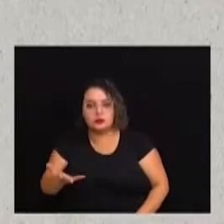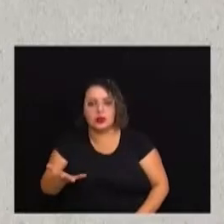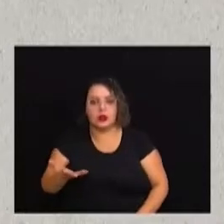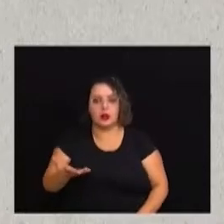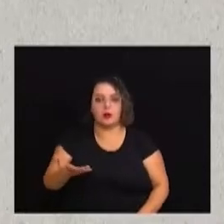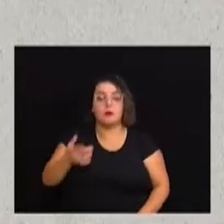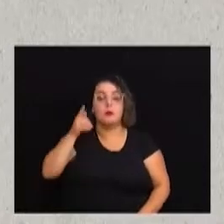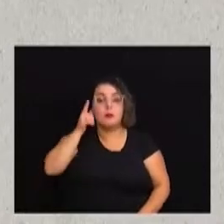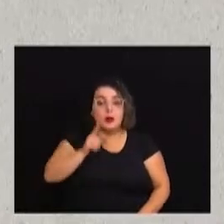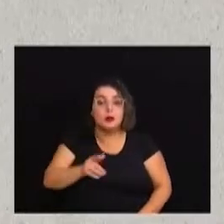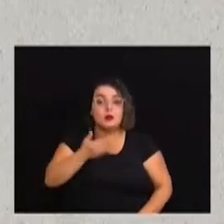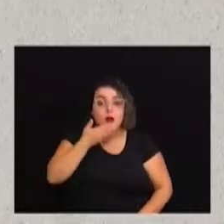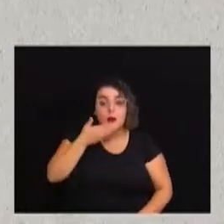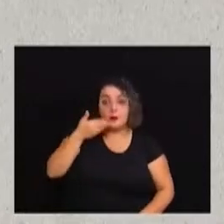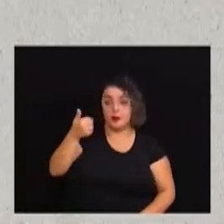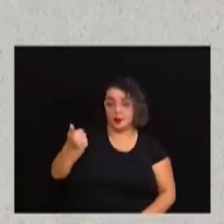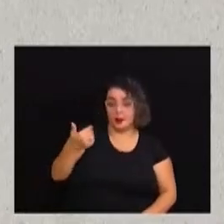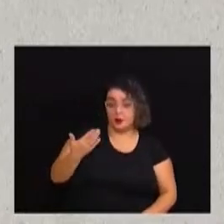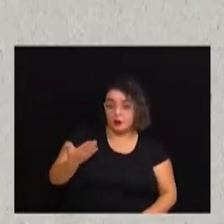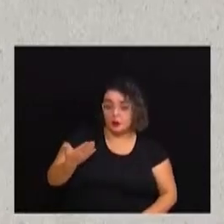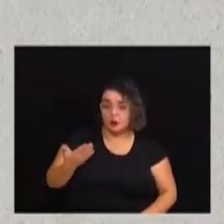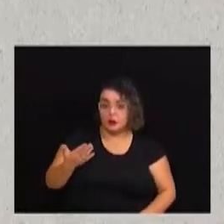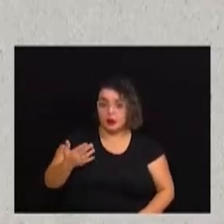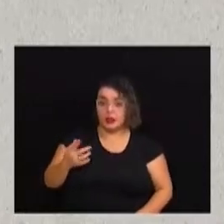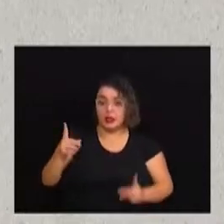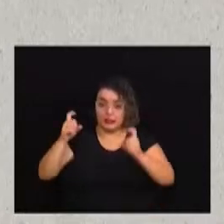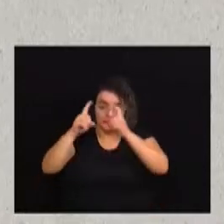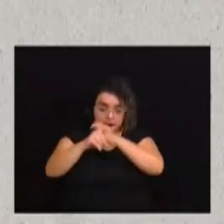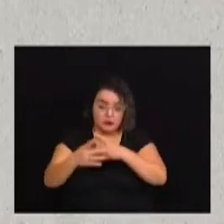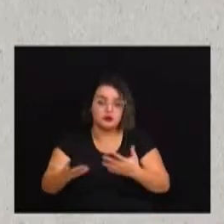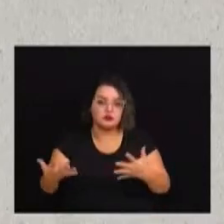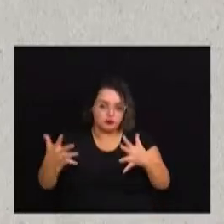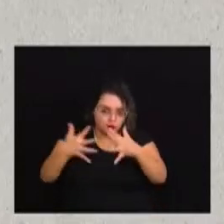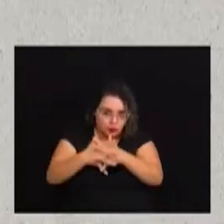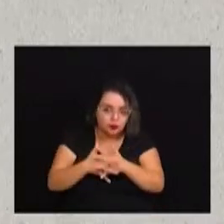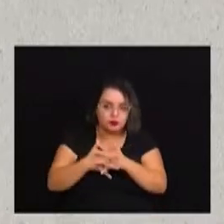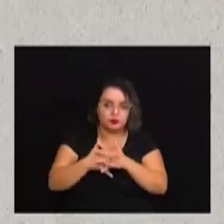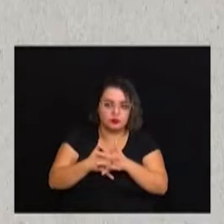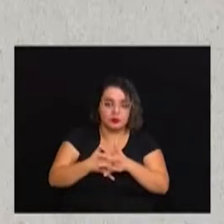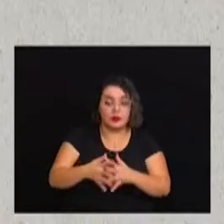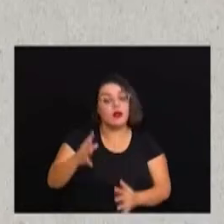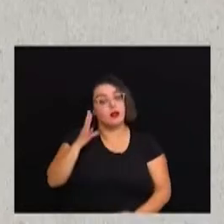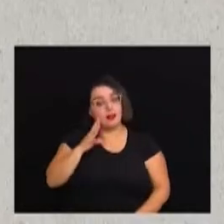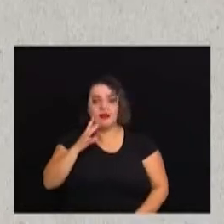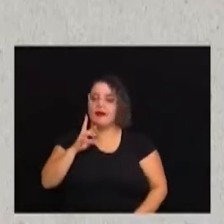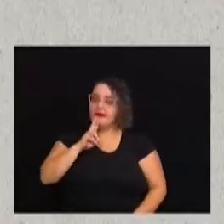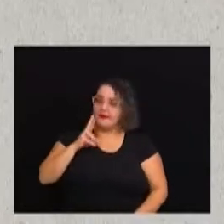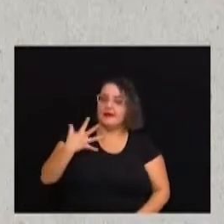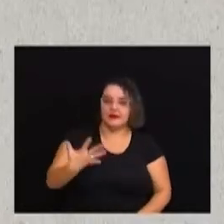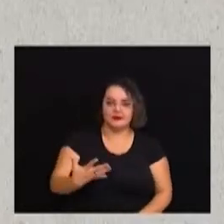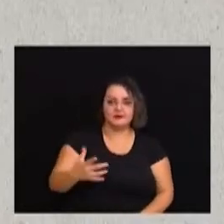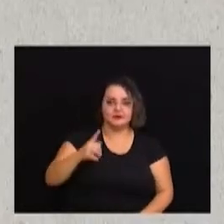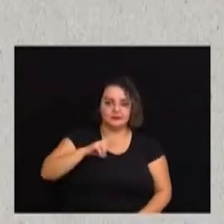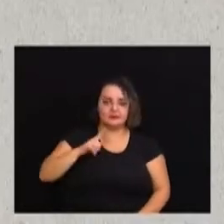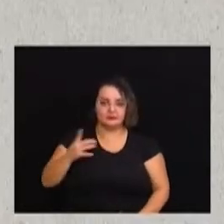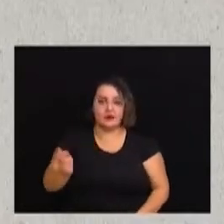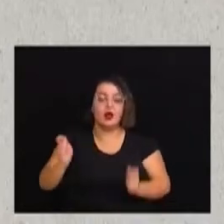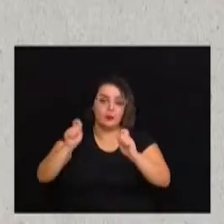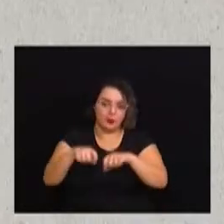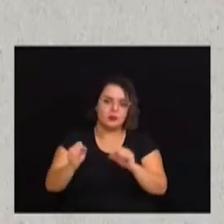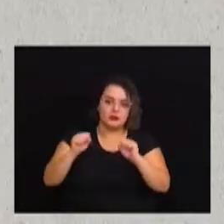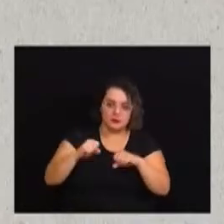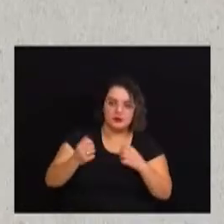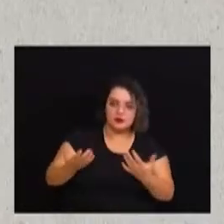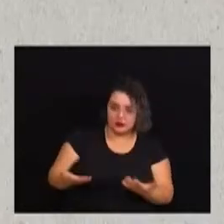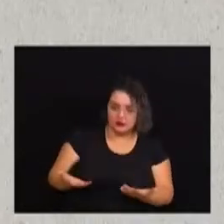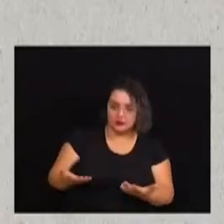conseguir melhorar esses conflitos. E aí as coisas, é muito bacana o resultado que a gente consegue ter. Então, assim, é possível